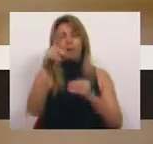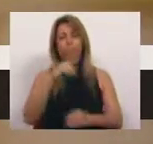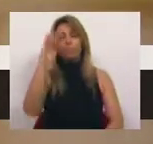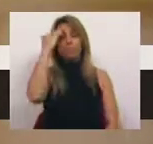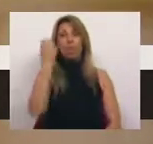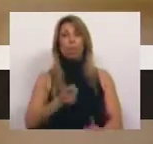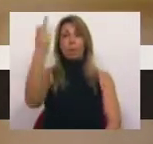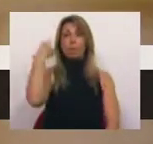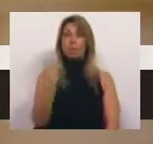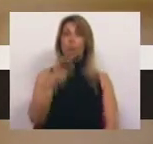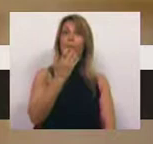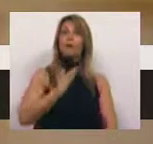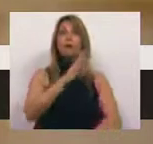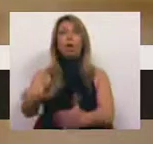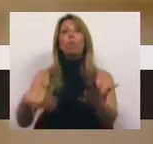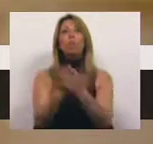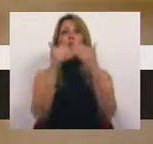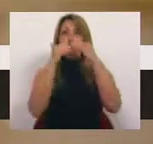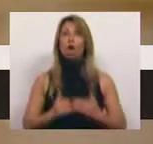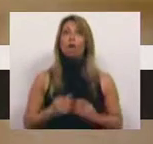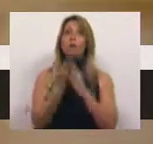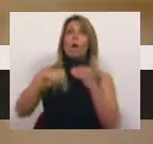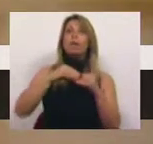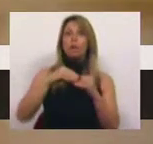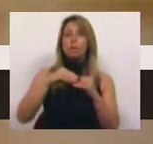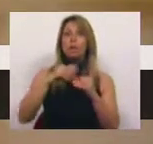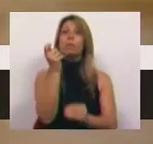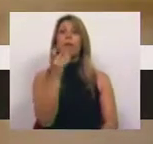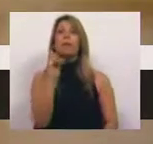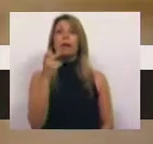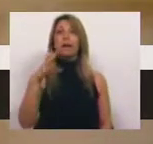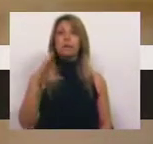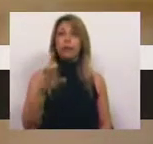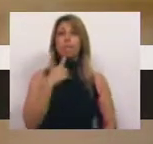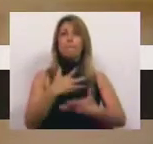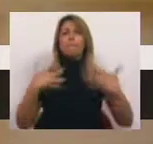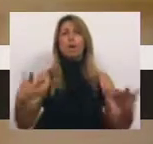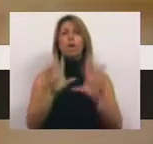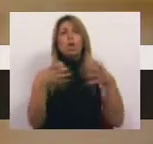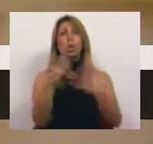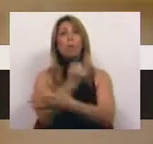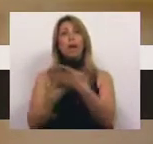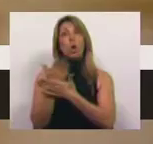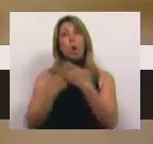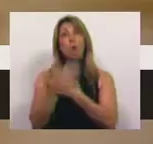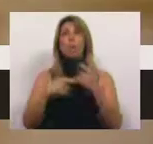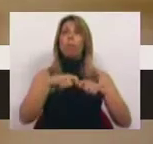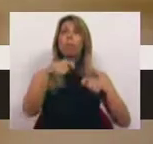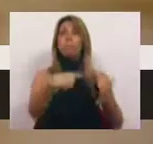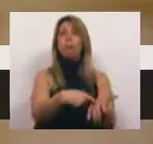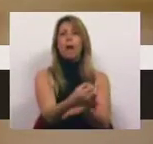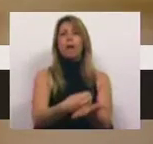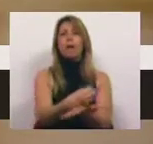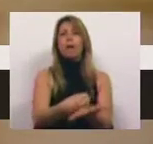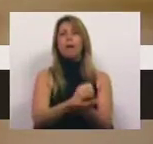passado, o PSD propôs uma redução adicional de IRC para os grandes grupos económicos e o alargamento das isenções